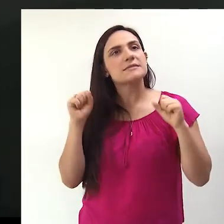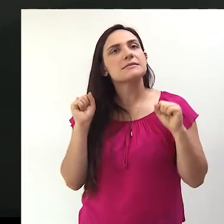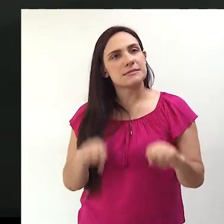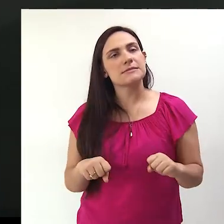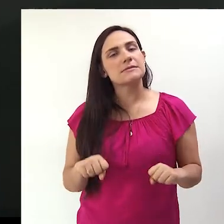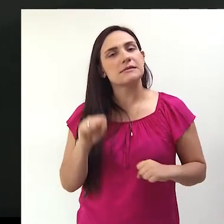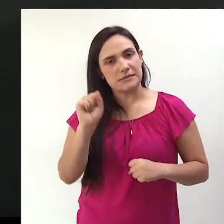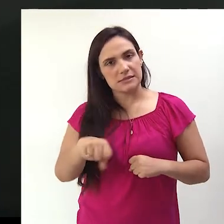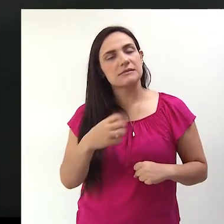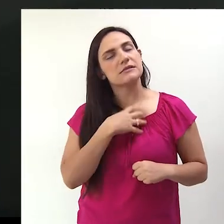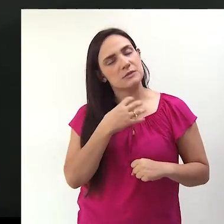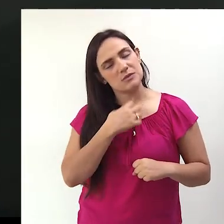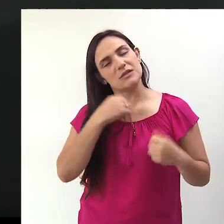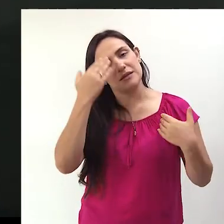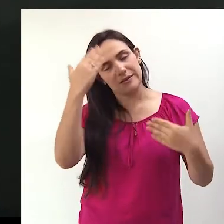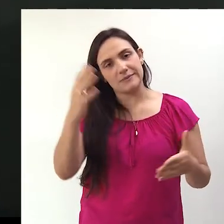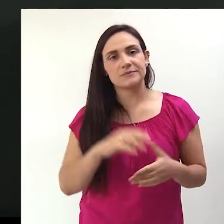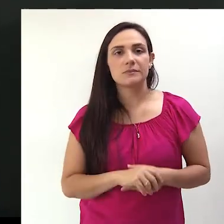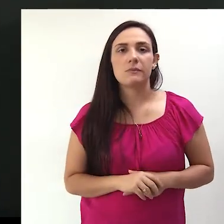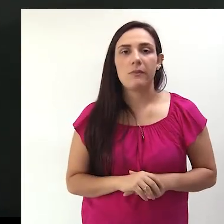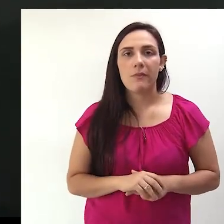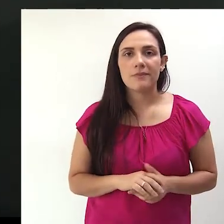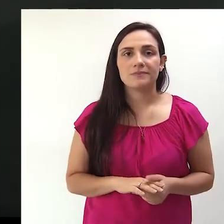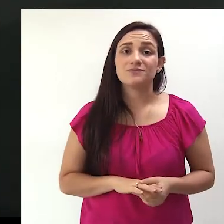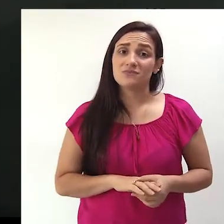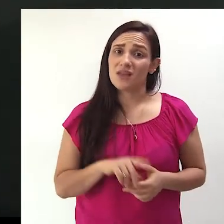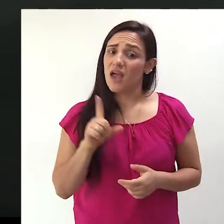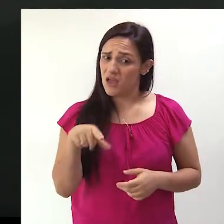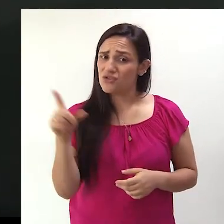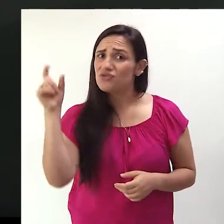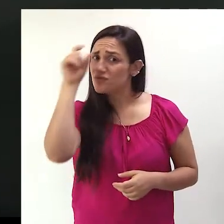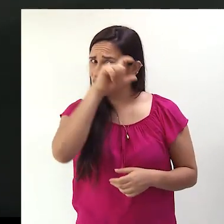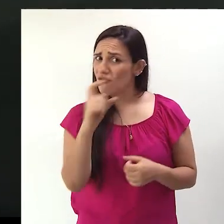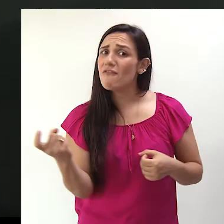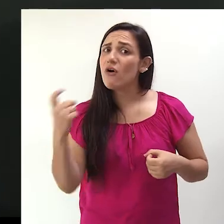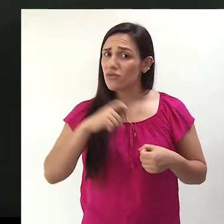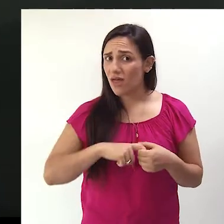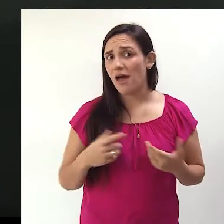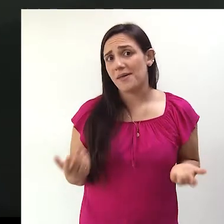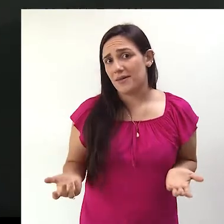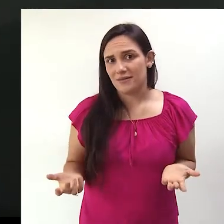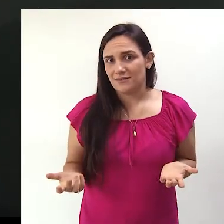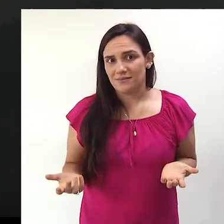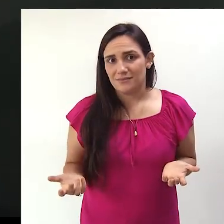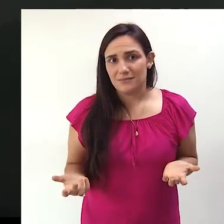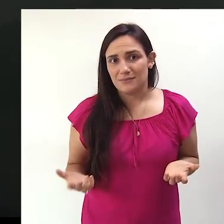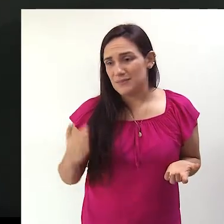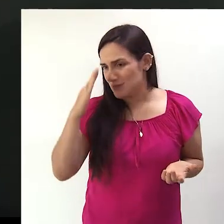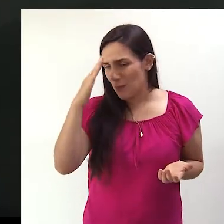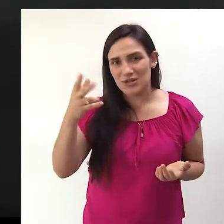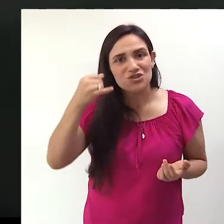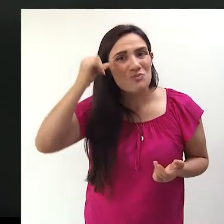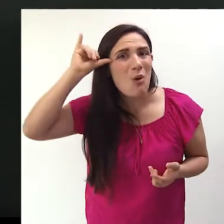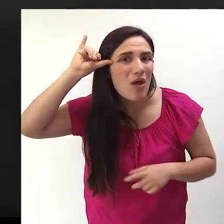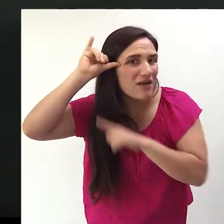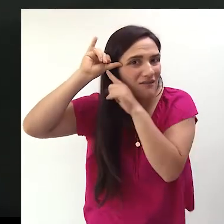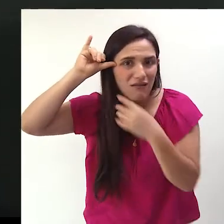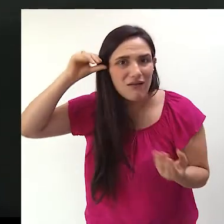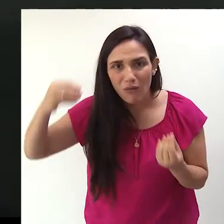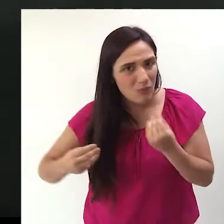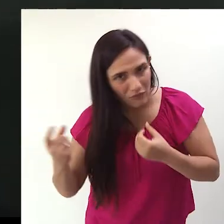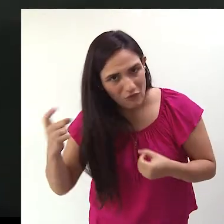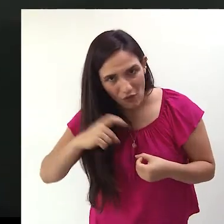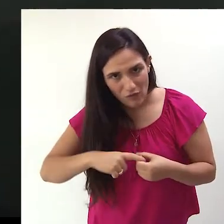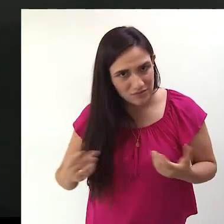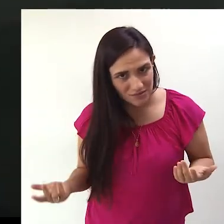sempre pela recuperação, às vezes é difícil, nesse meio no meio do gado, quero dizer assim, desse tipo de crime,